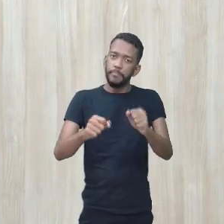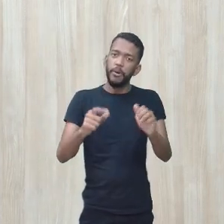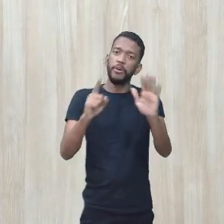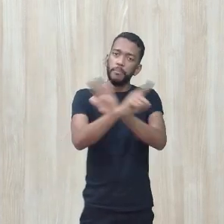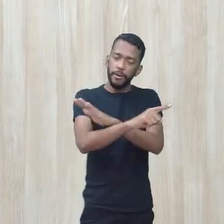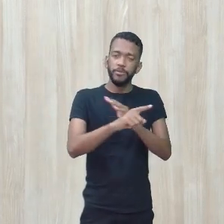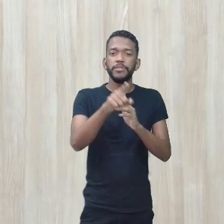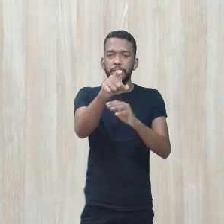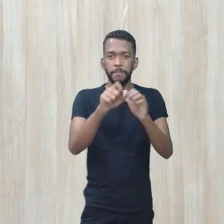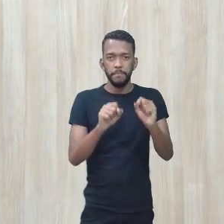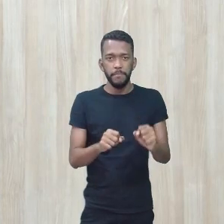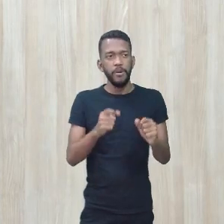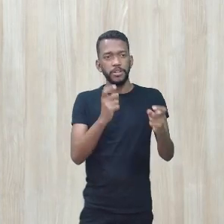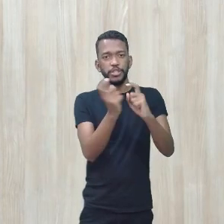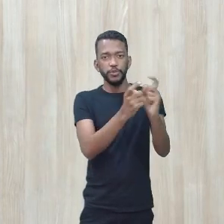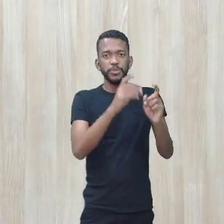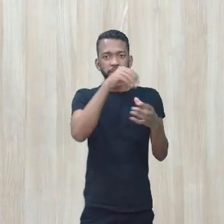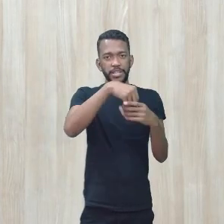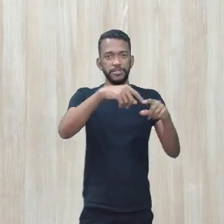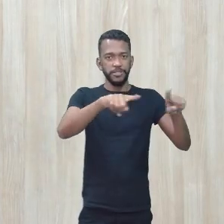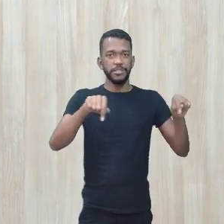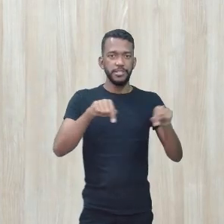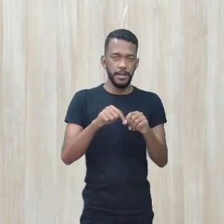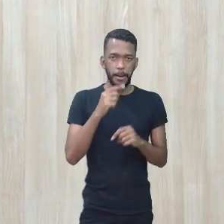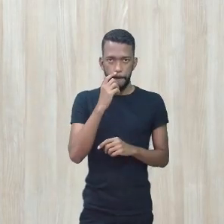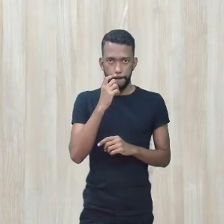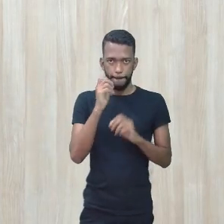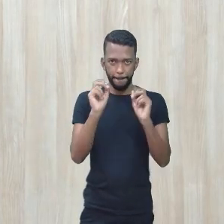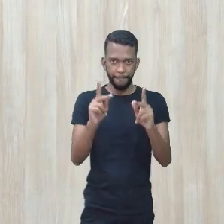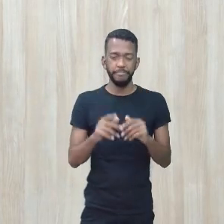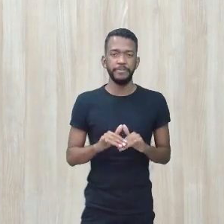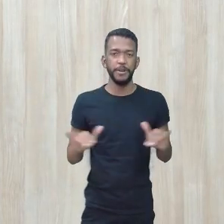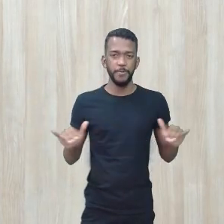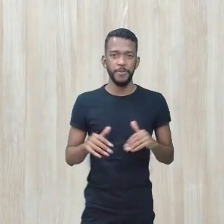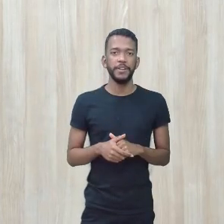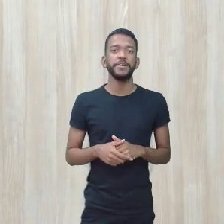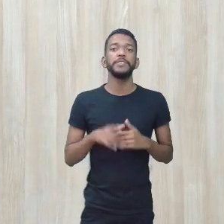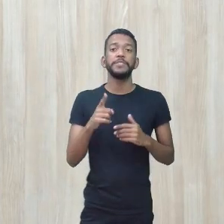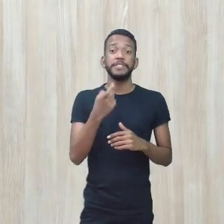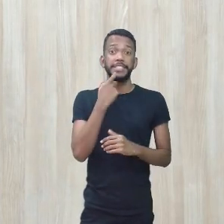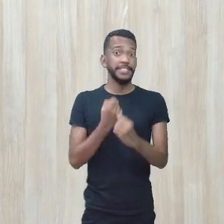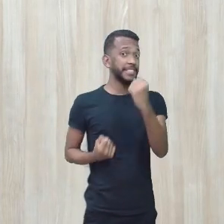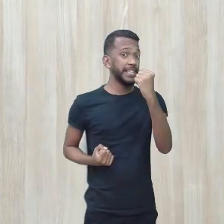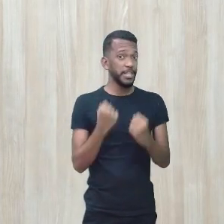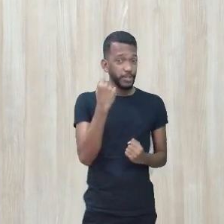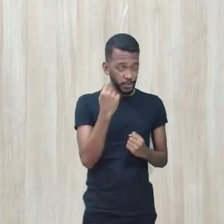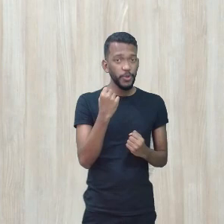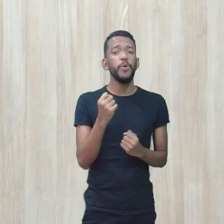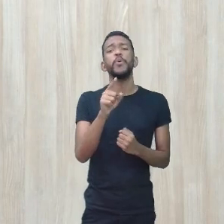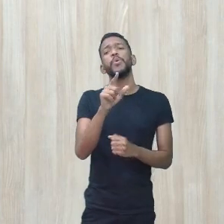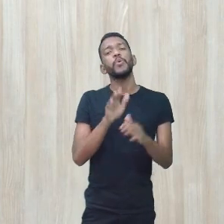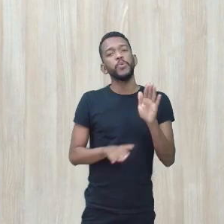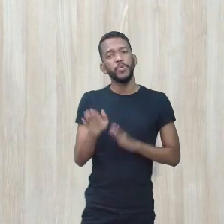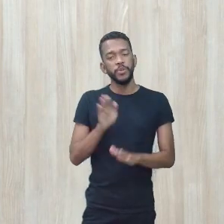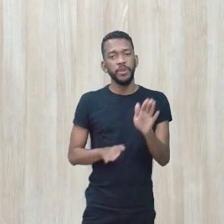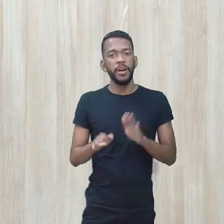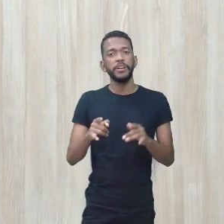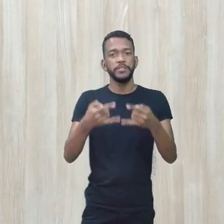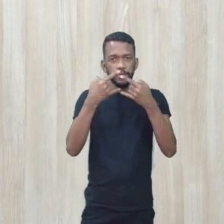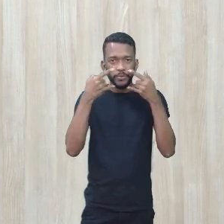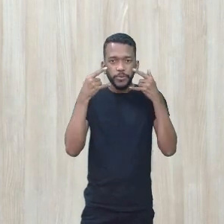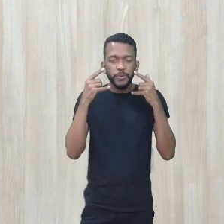me explicar? Vamos discutir em sala? Pronto, tranquilo? Sextou, cuidado,